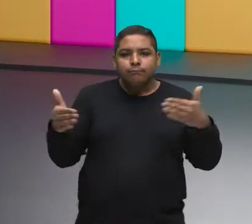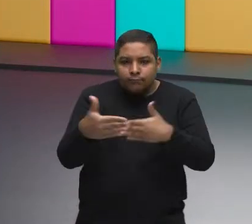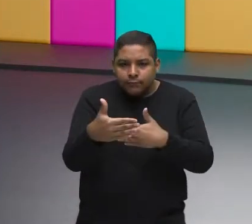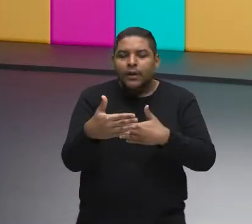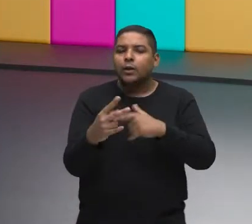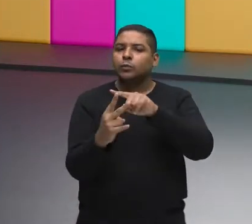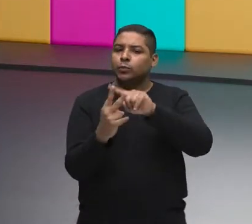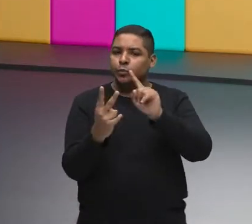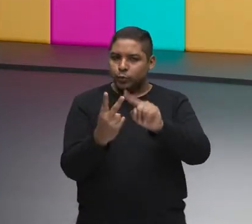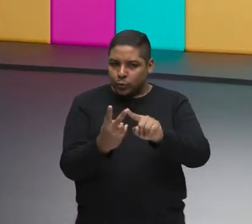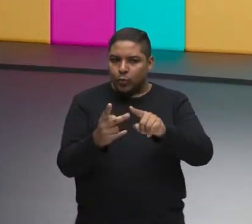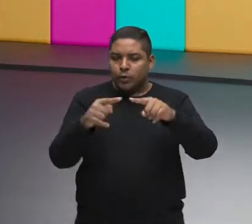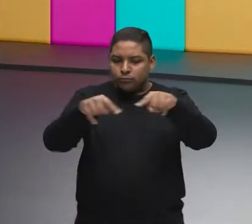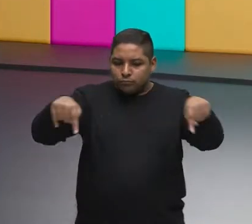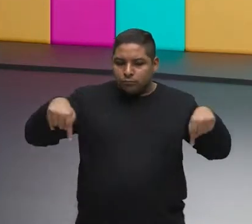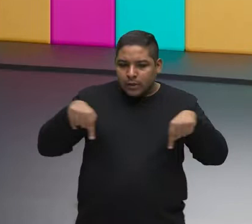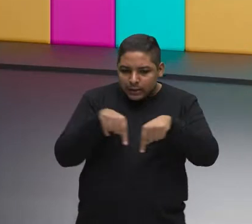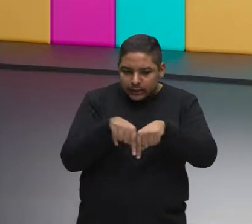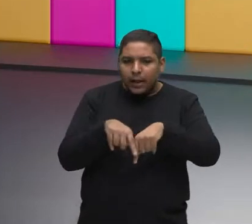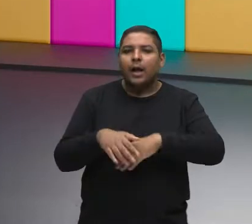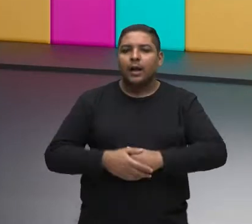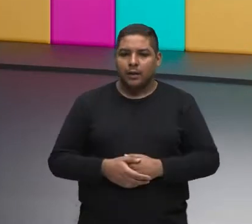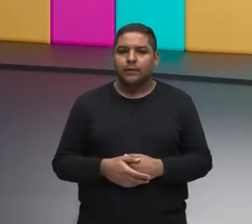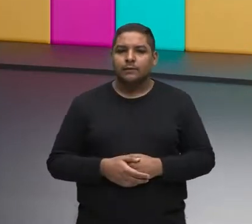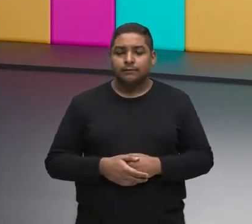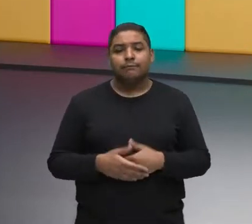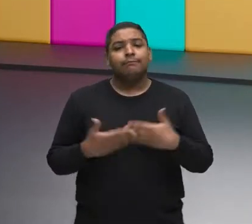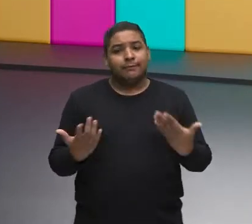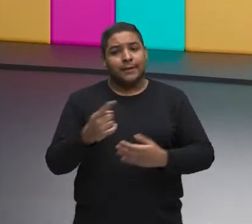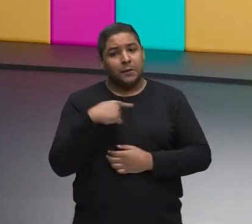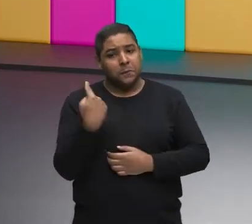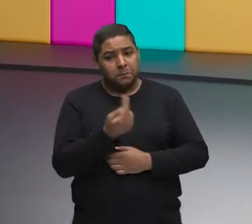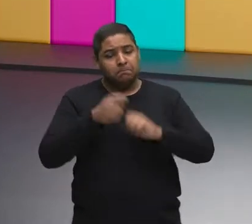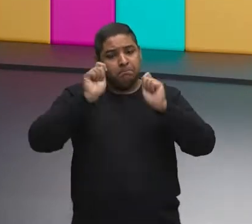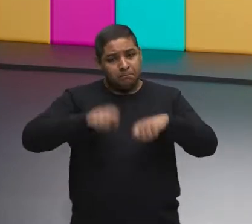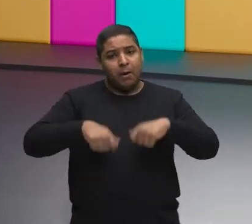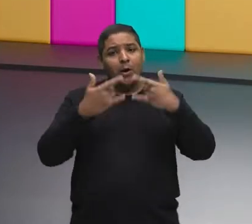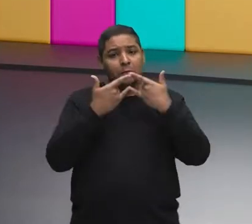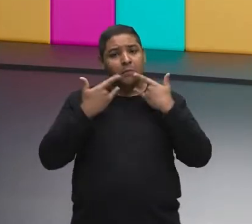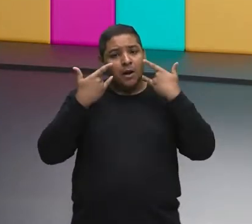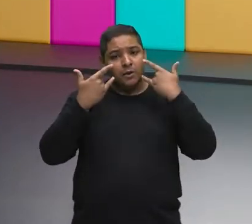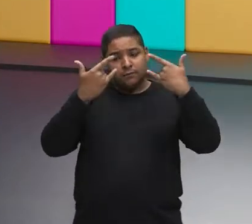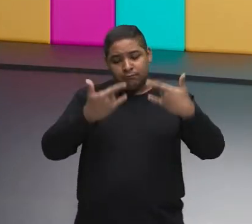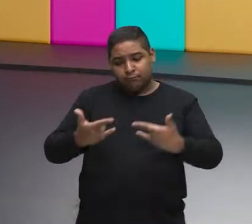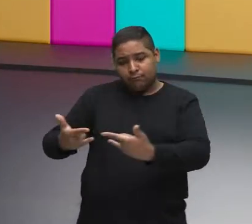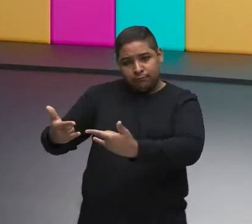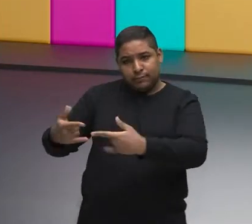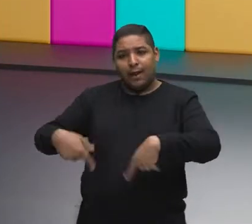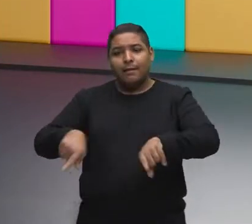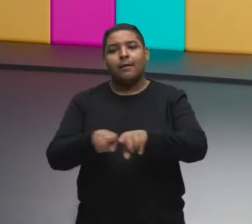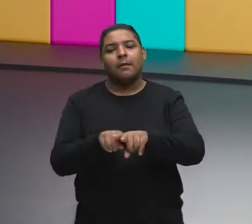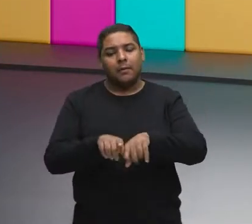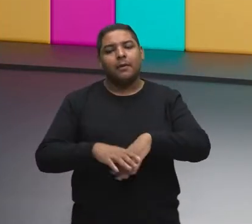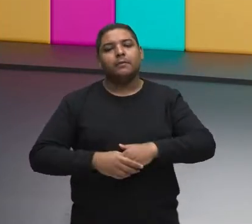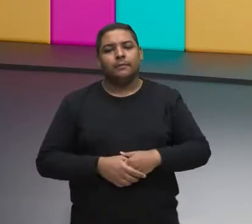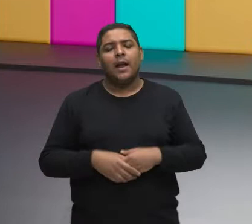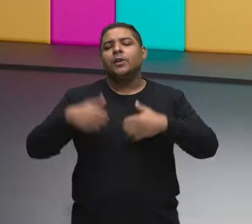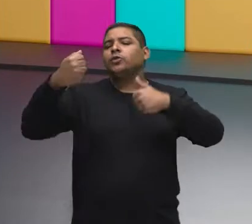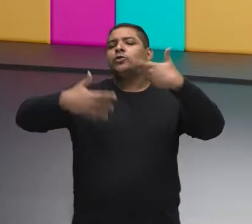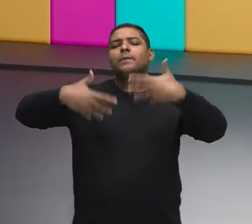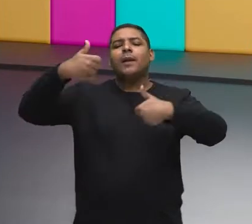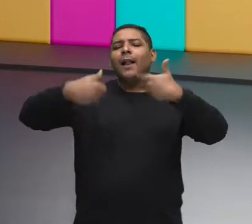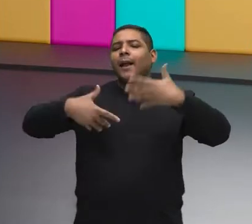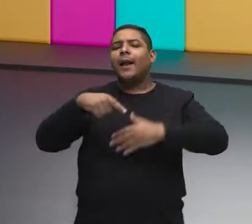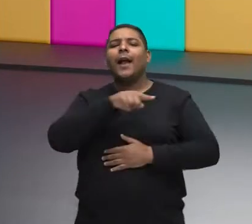nós duas nesse caso. Então, a gente pode ficar sem a máscara. Até é melhor para poder explicar,